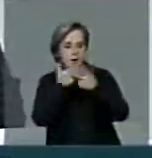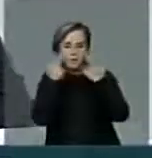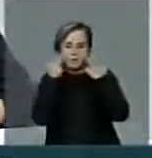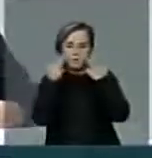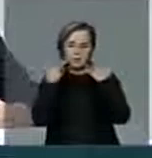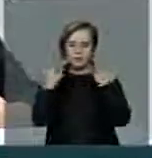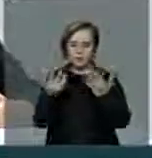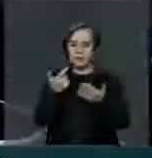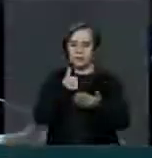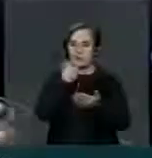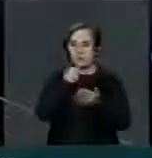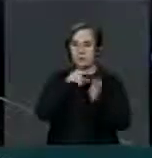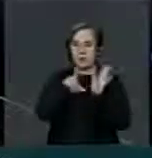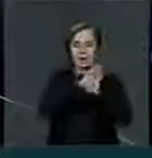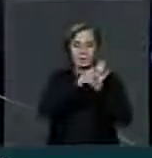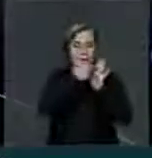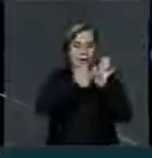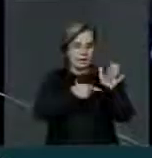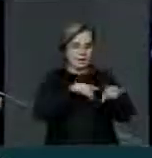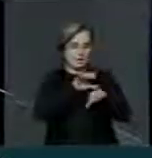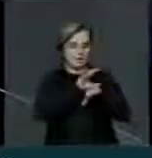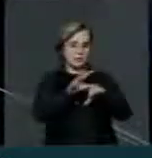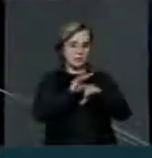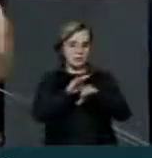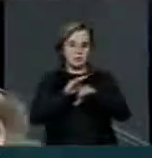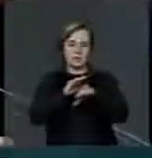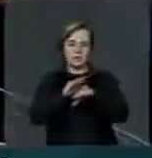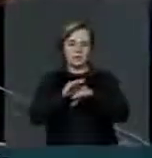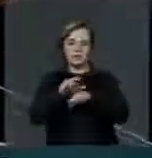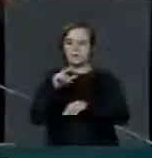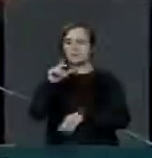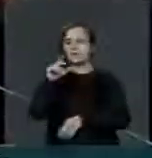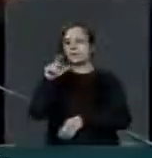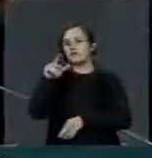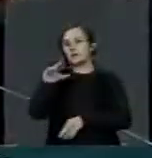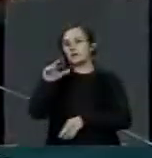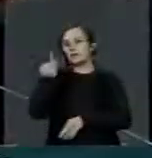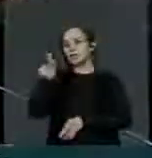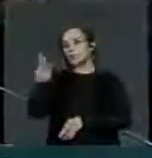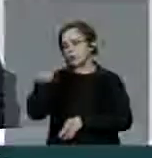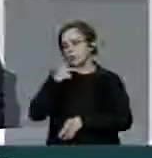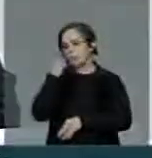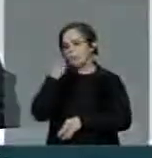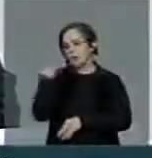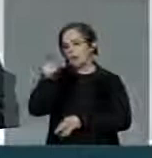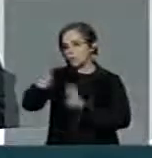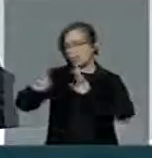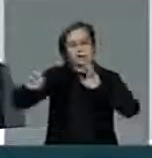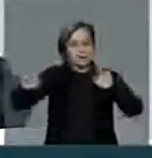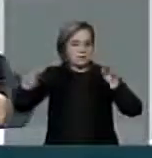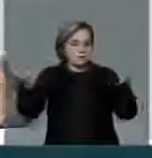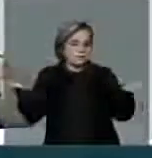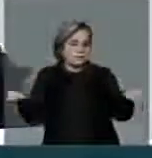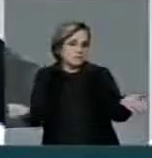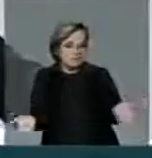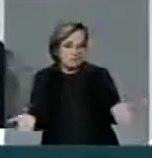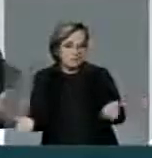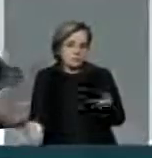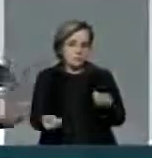União diz outra coisa... Ato do então Poder não tem Executivo, tanto como. é que tem um decreto estabelecendo em 7.130 a regra geral do PRA em